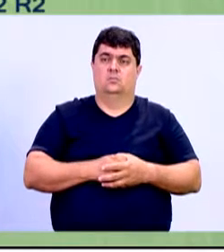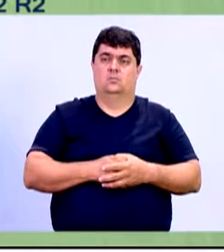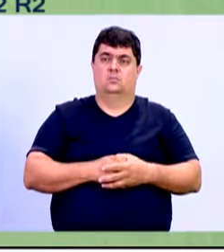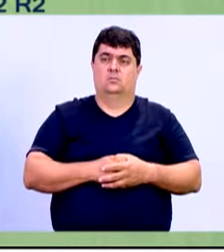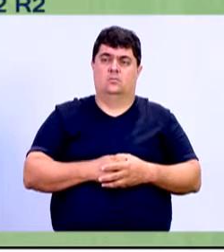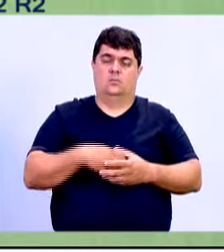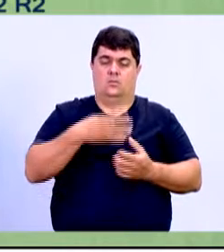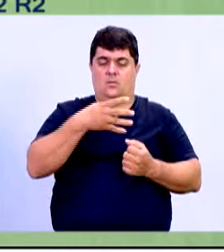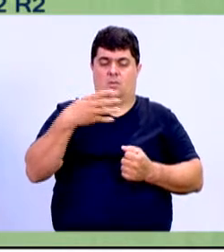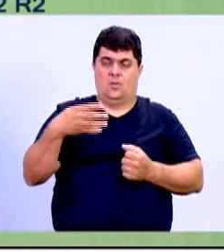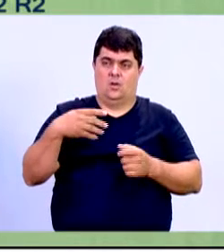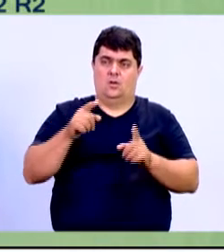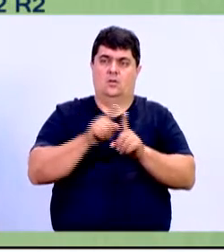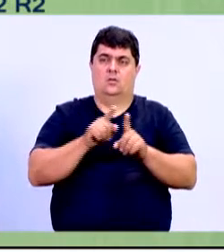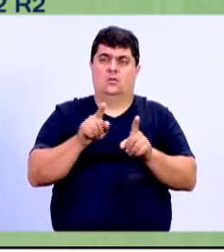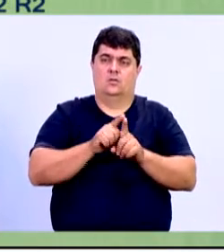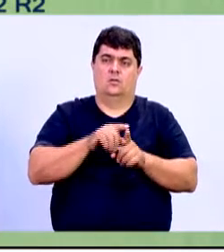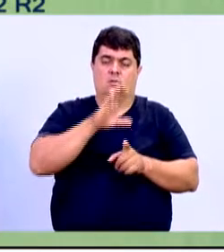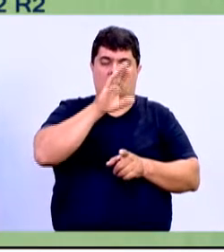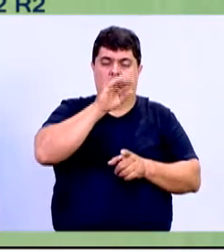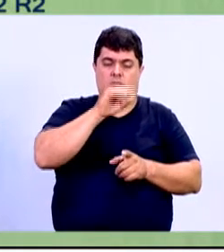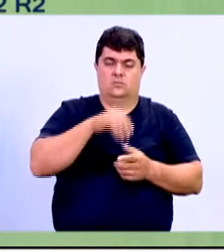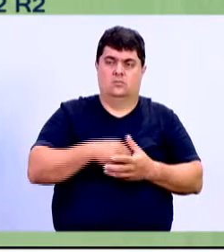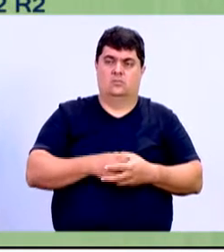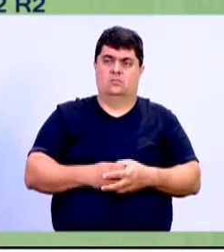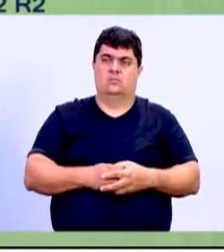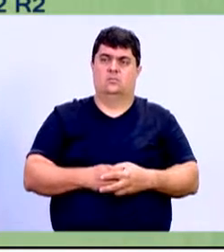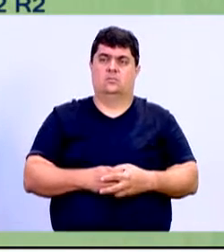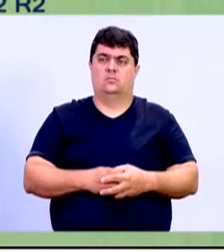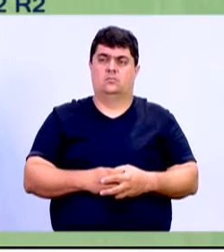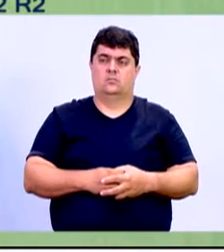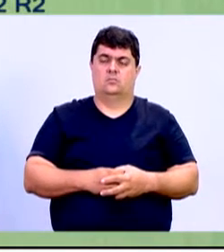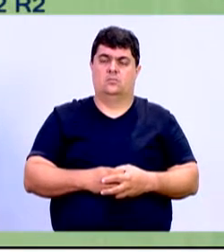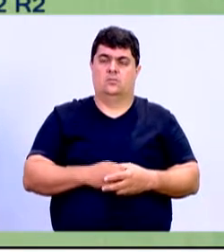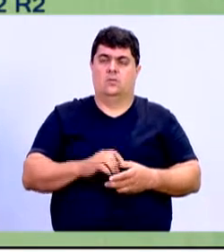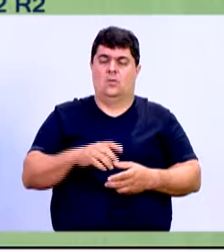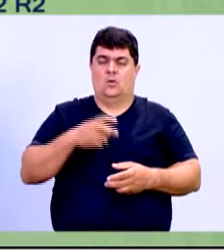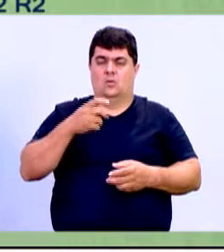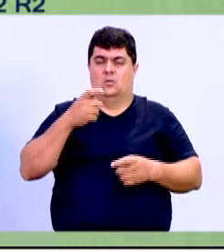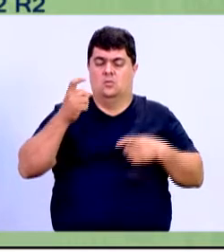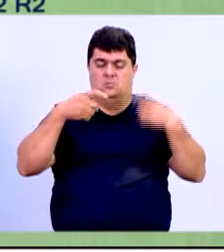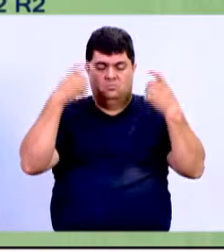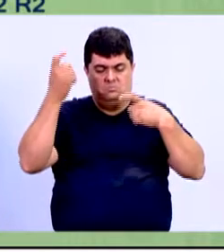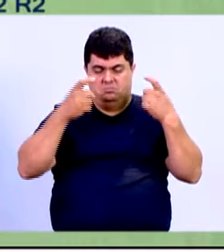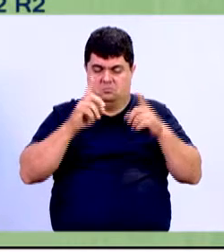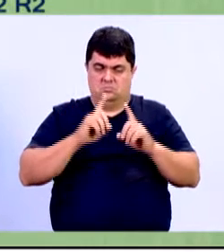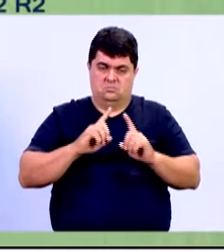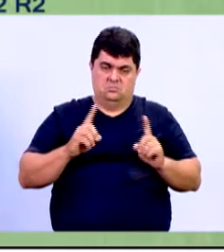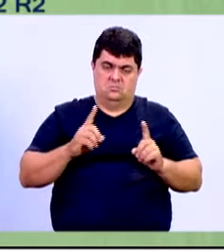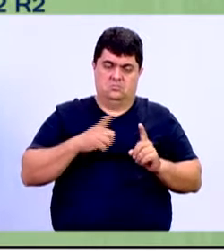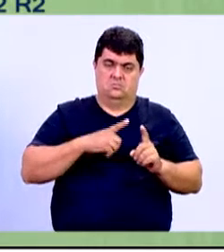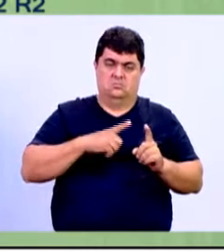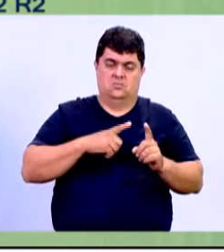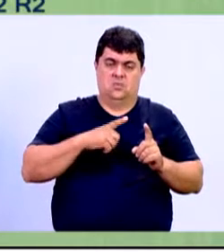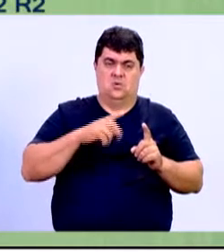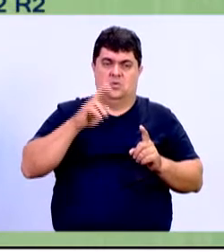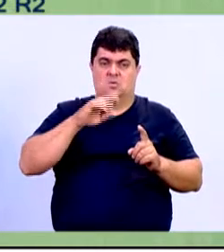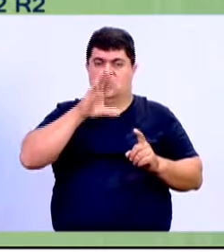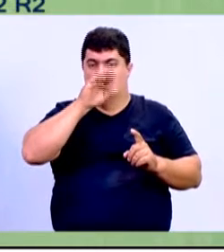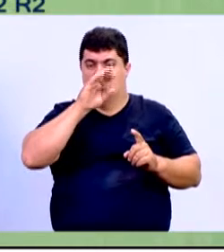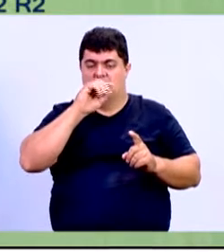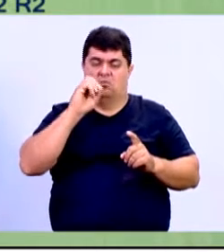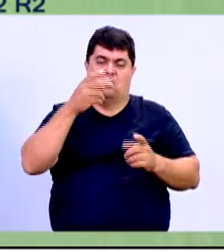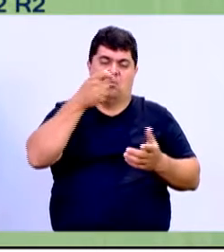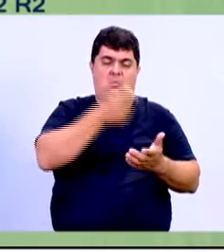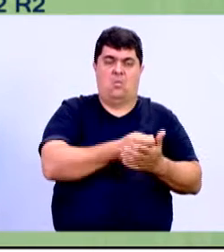entre o Windows Server 2008 e 2012 e Linux. Então o tribunal não se preocupa muito com questão de plataforma de software livre